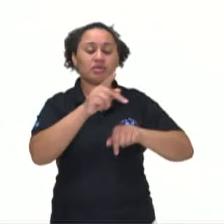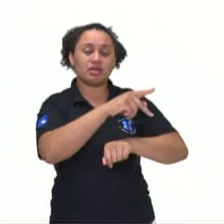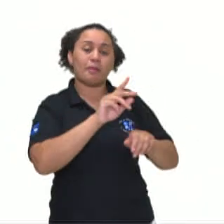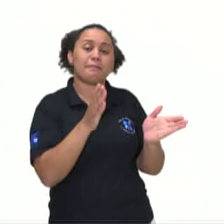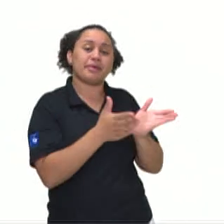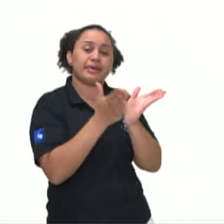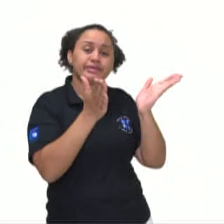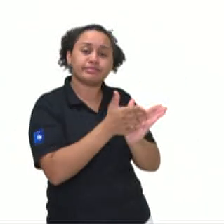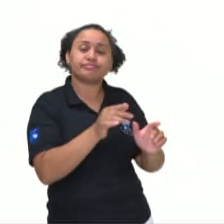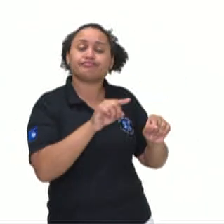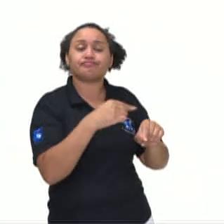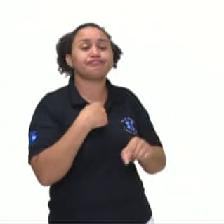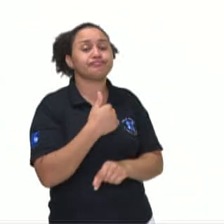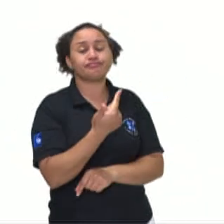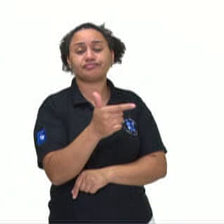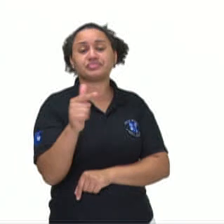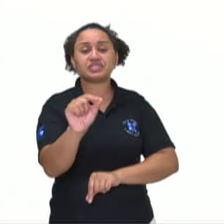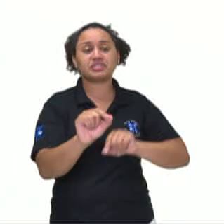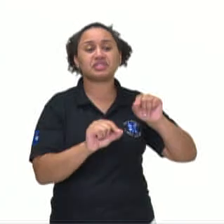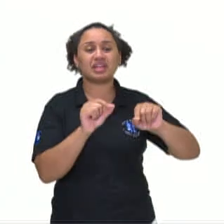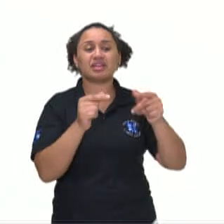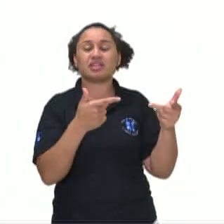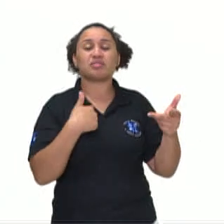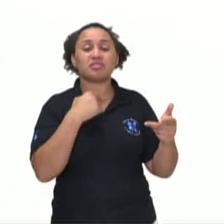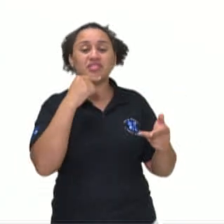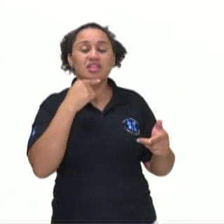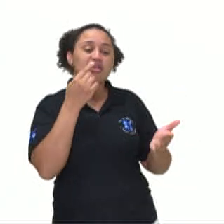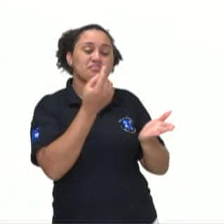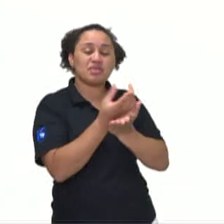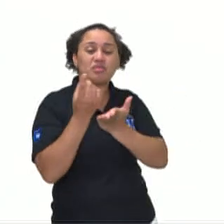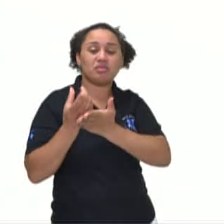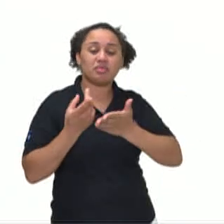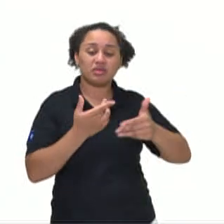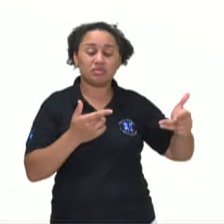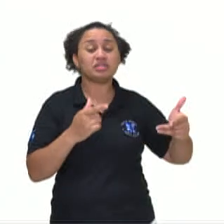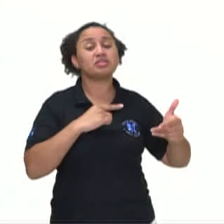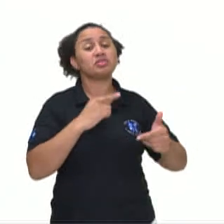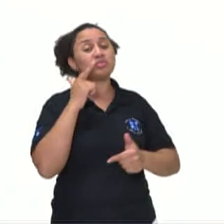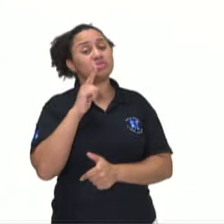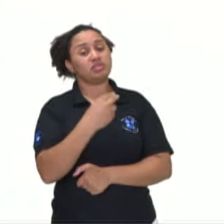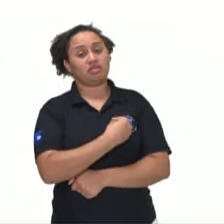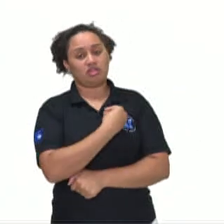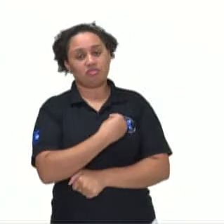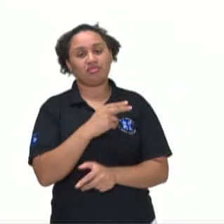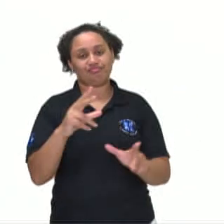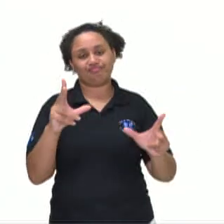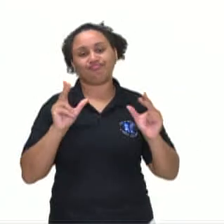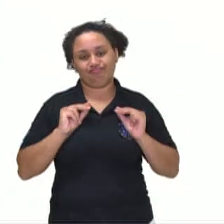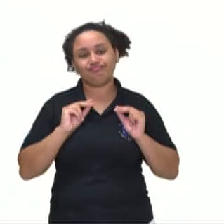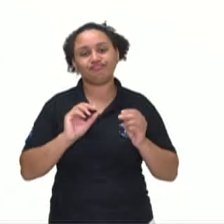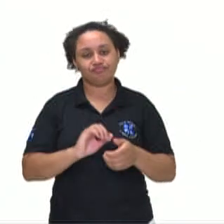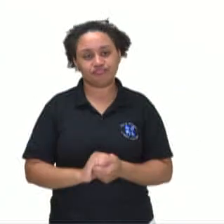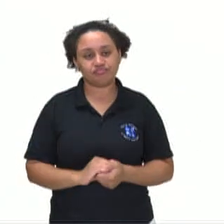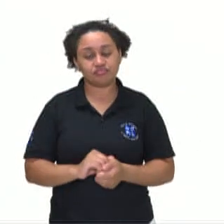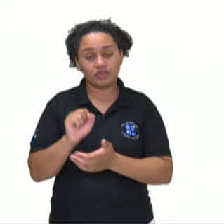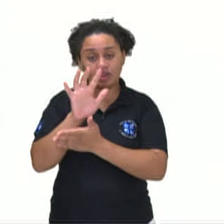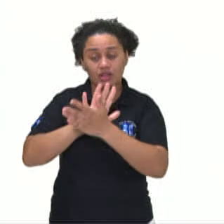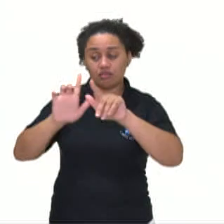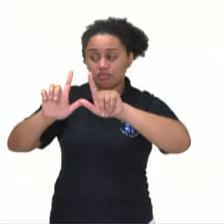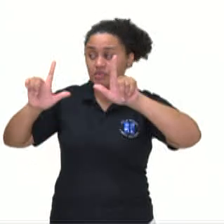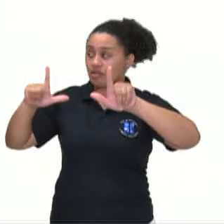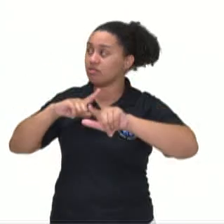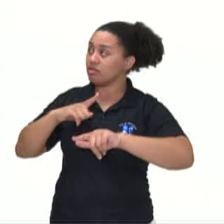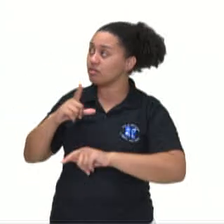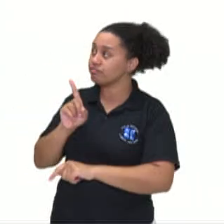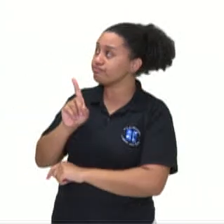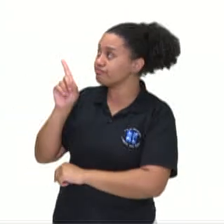pobres não têm acesso a bens de consumo que lhes garantam uma sobrevivência digna. E a imagem que aparece do lado